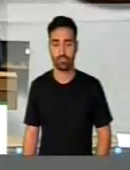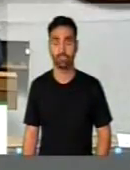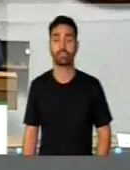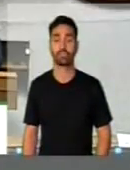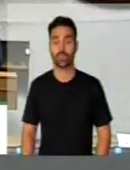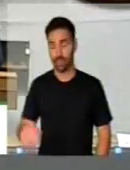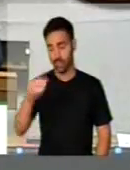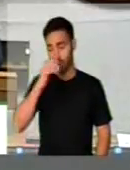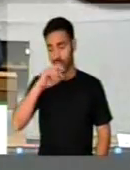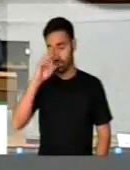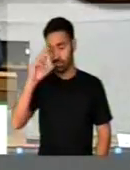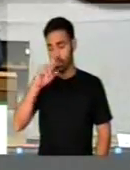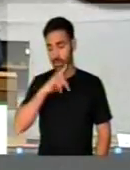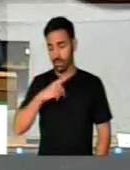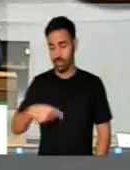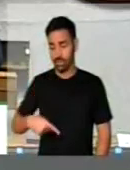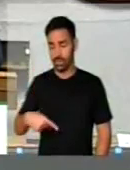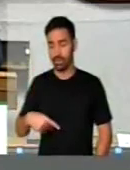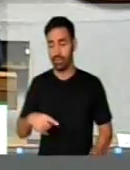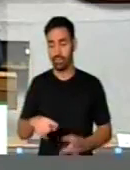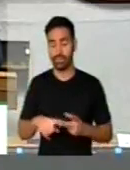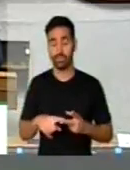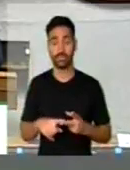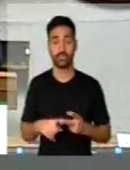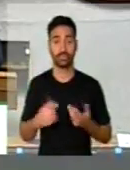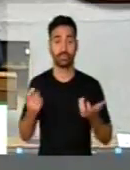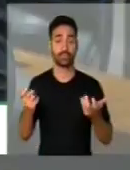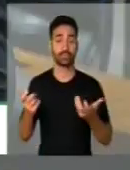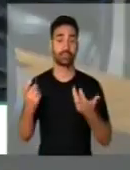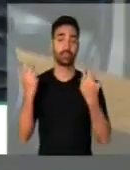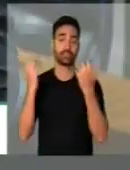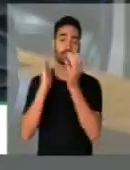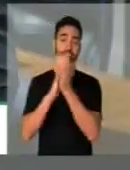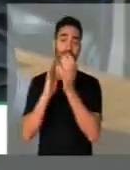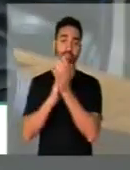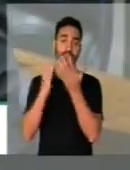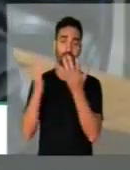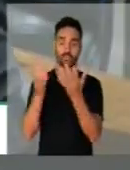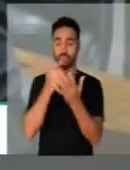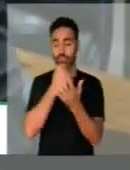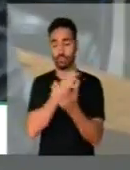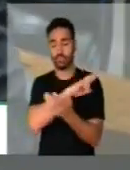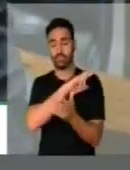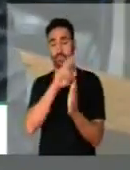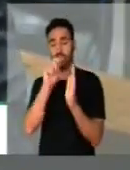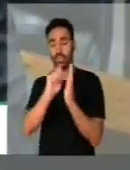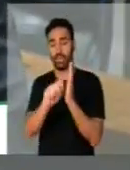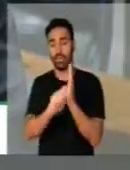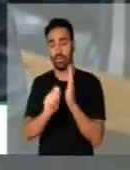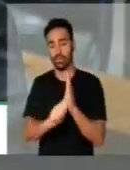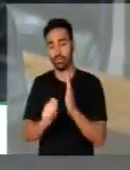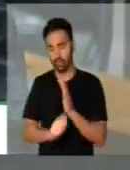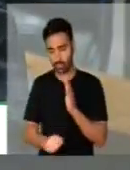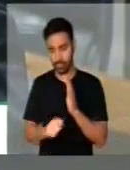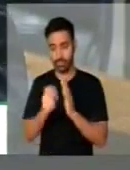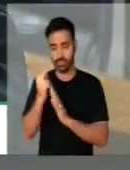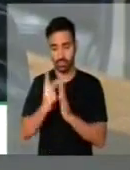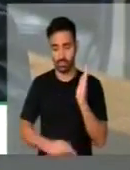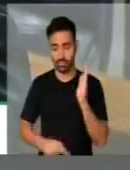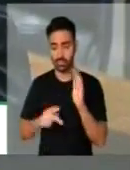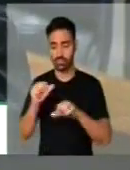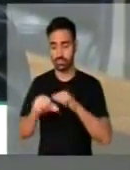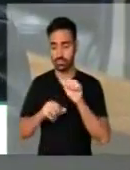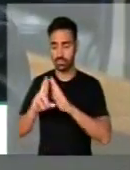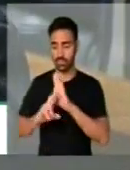Senhor presidente, quero parabenizar o relator da matéria da